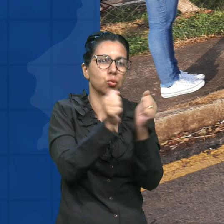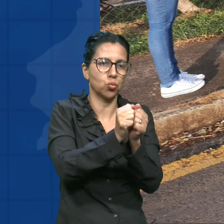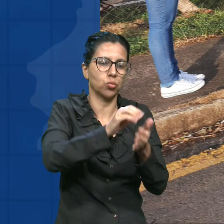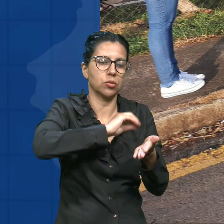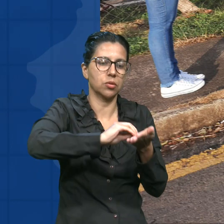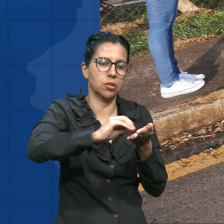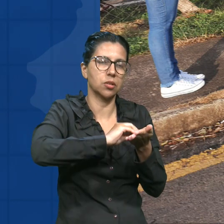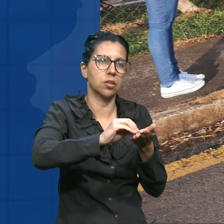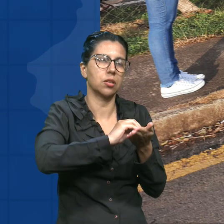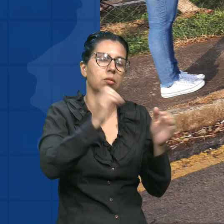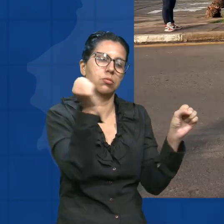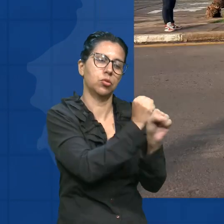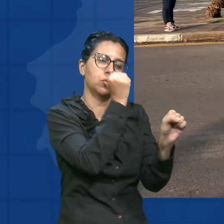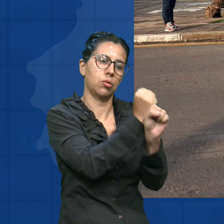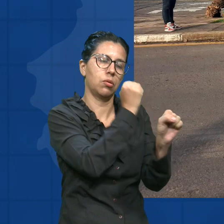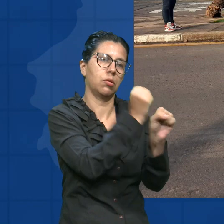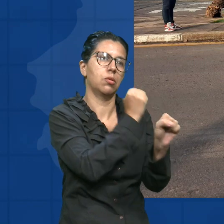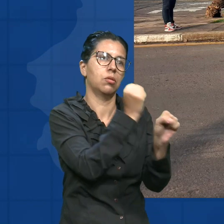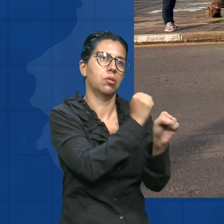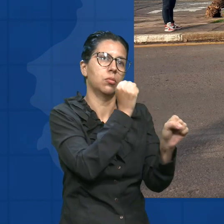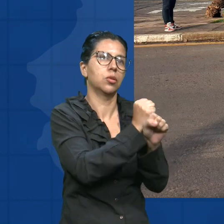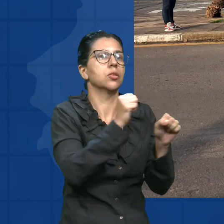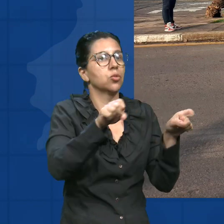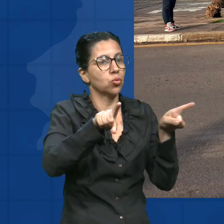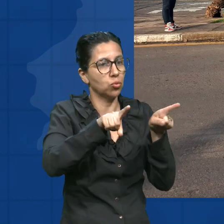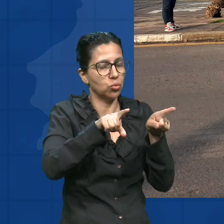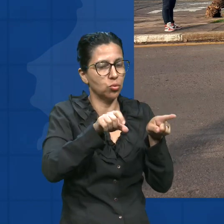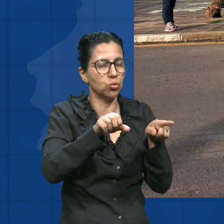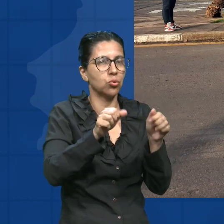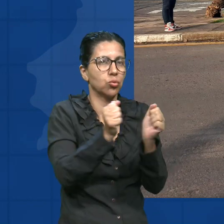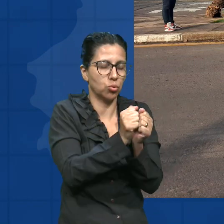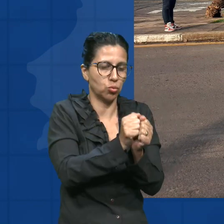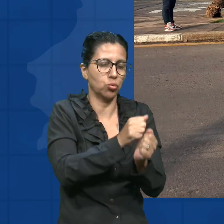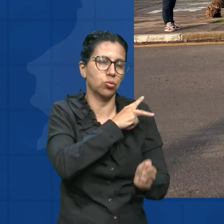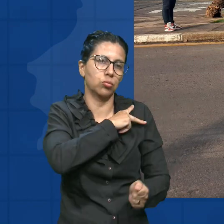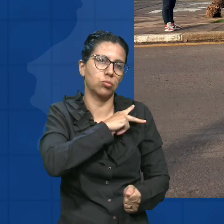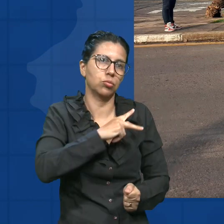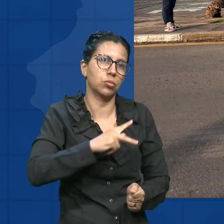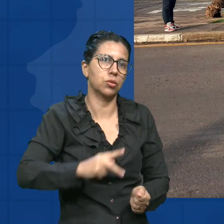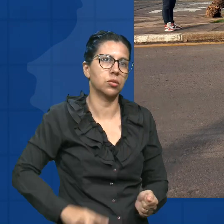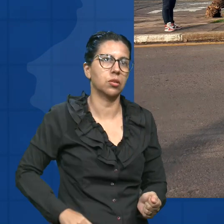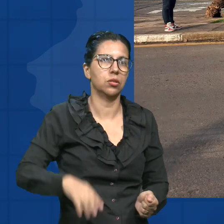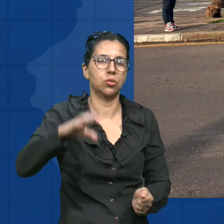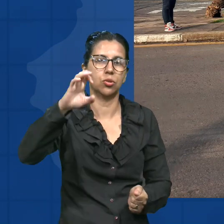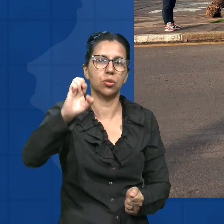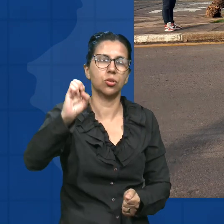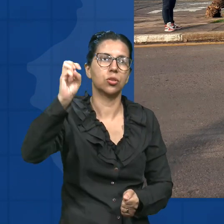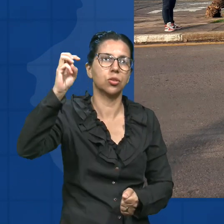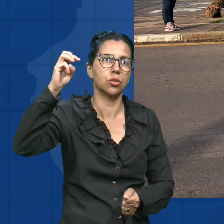secretário municipal de obras públicas, conjunto com o presidente da Indurbe, o Dr. Valdeci, a fim de avaliar a